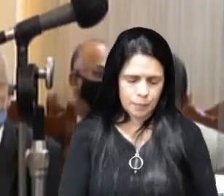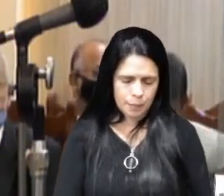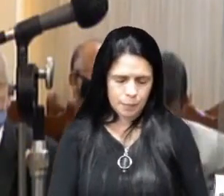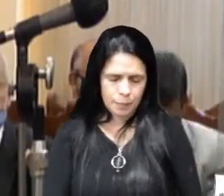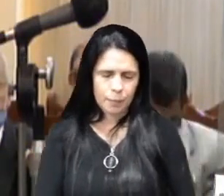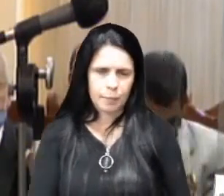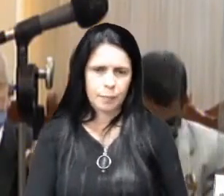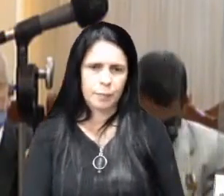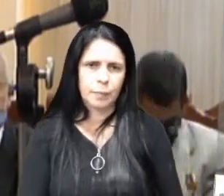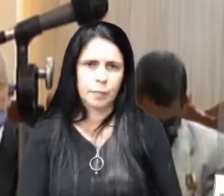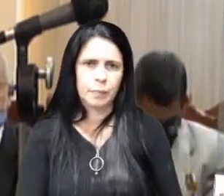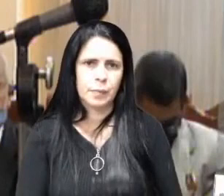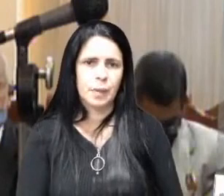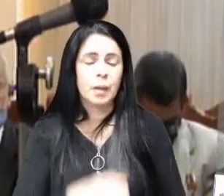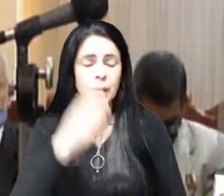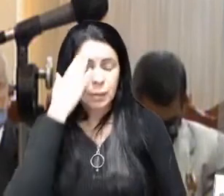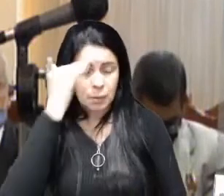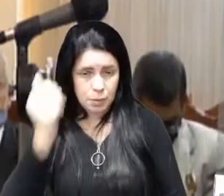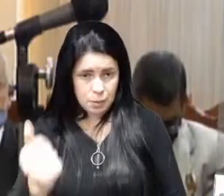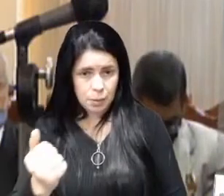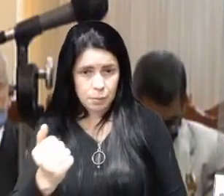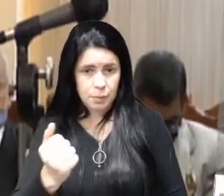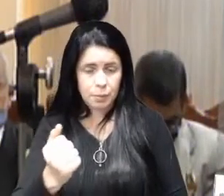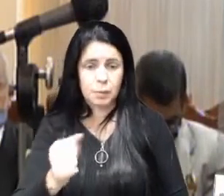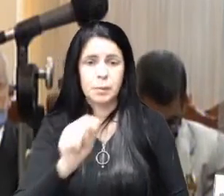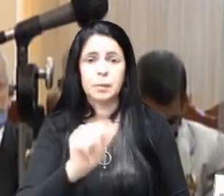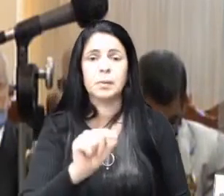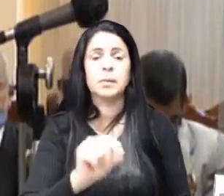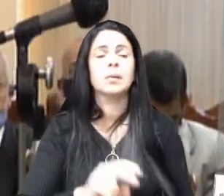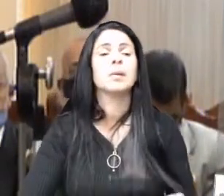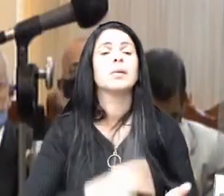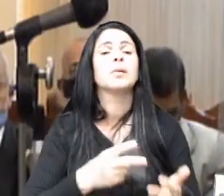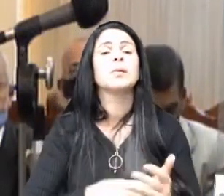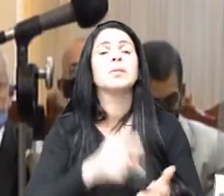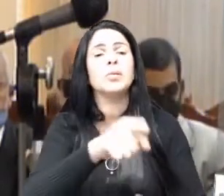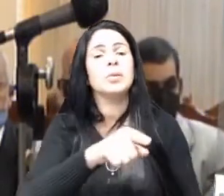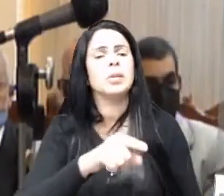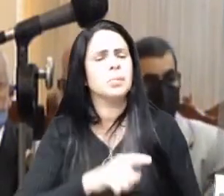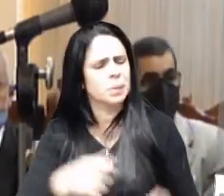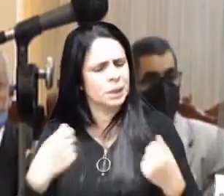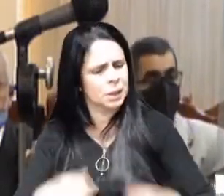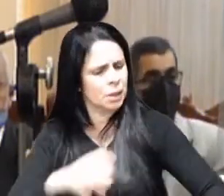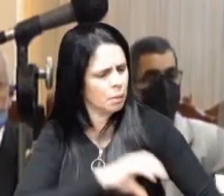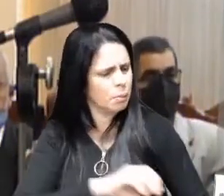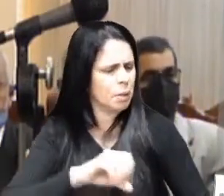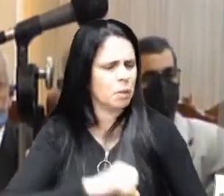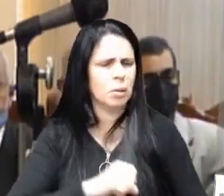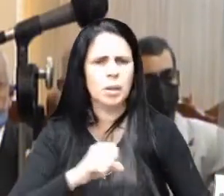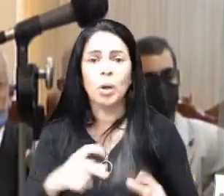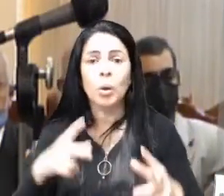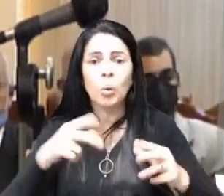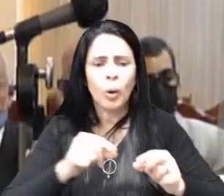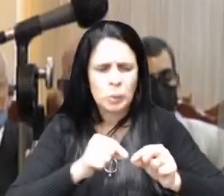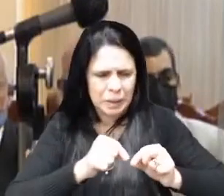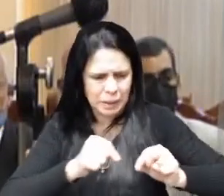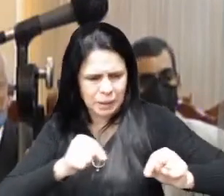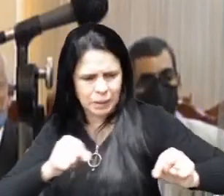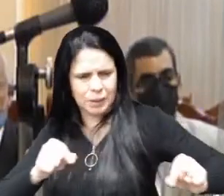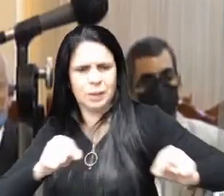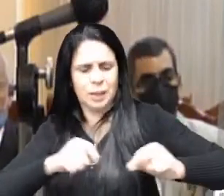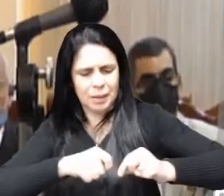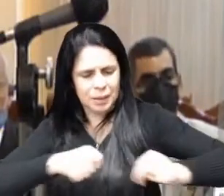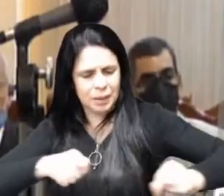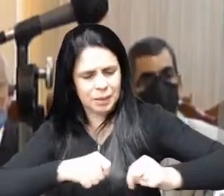Sabe o que Pedro está dizendo? Você tem que amar com um amor elástico. Aleluia. Um amor que estica. Aleluia. Você